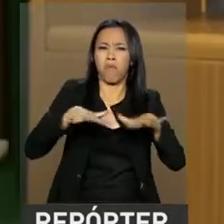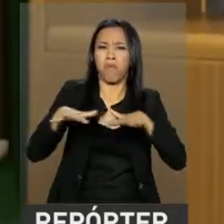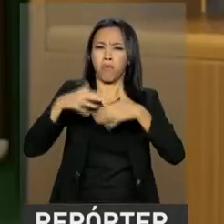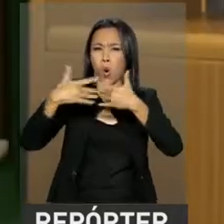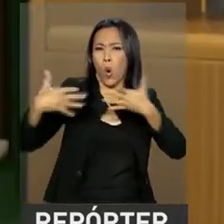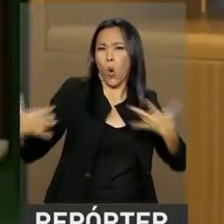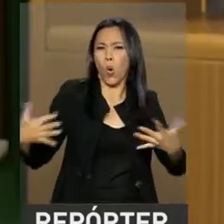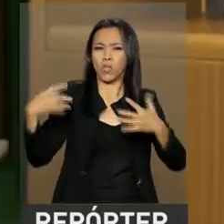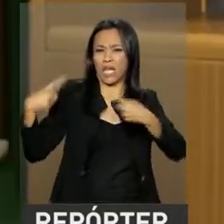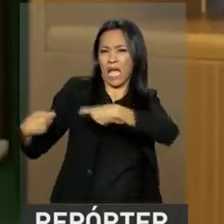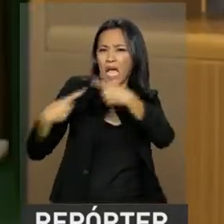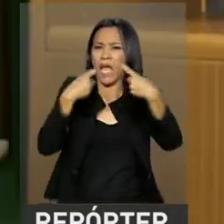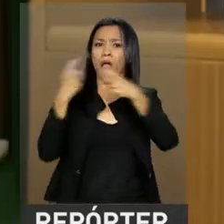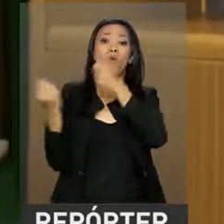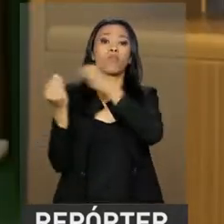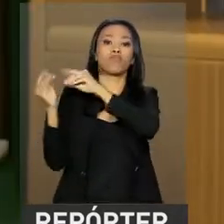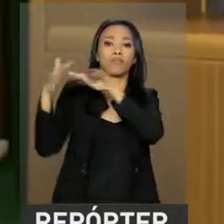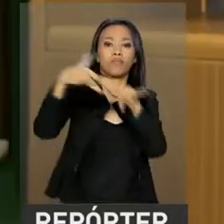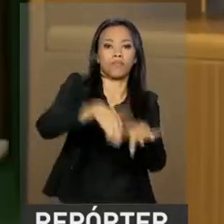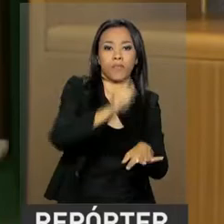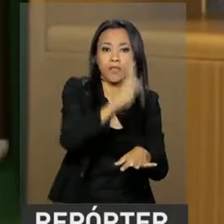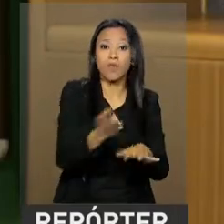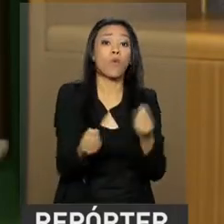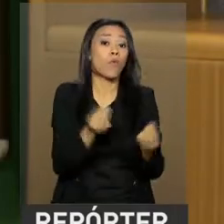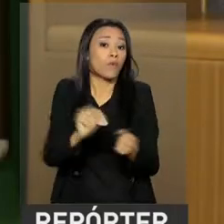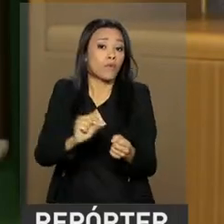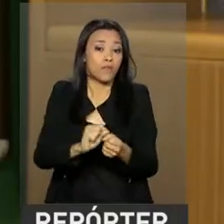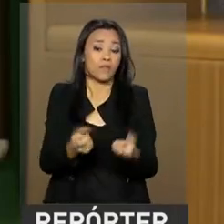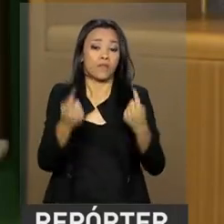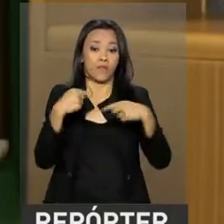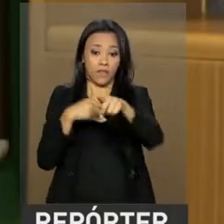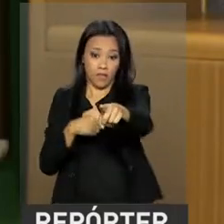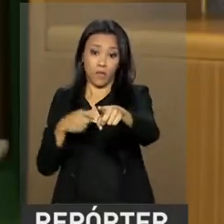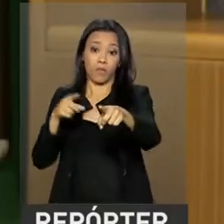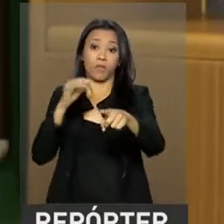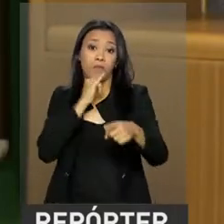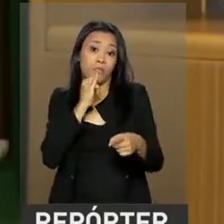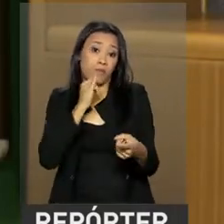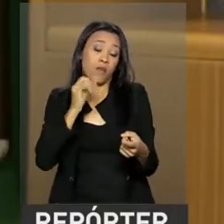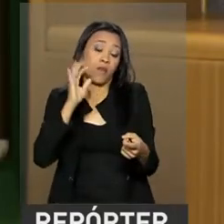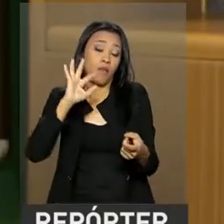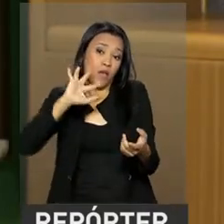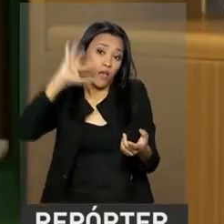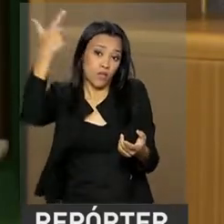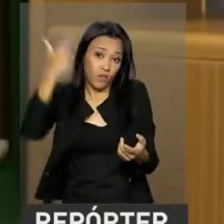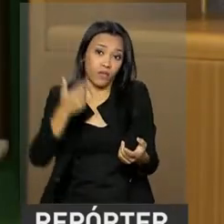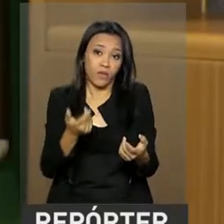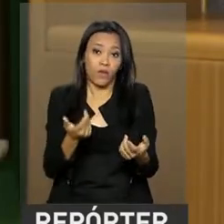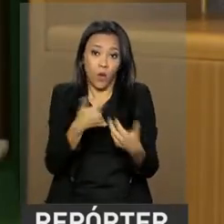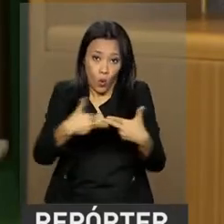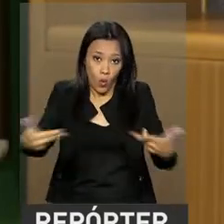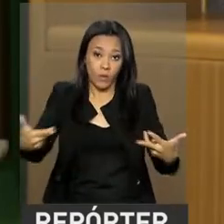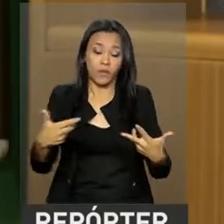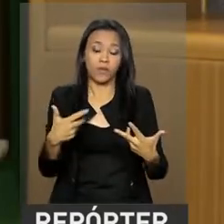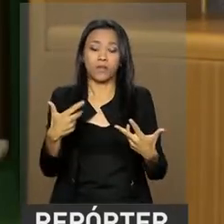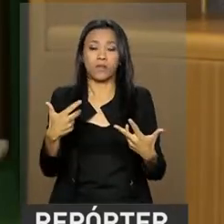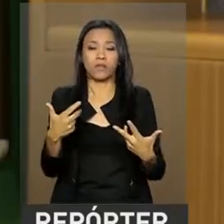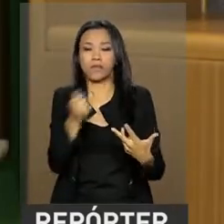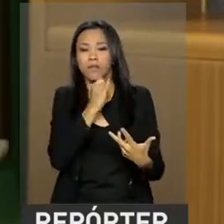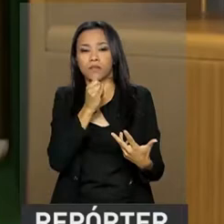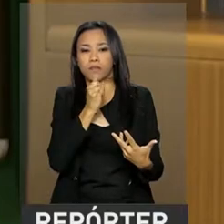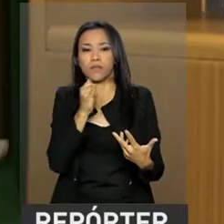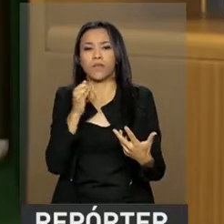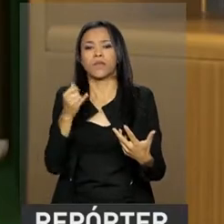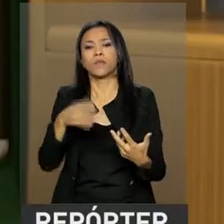que hoje nós entregávamos para soluções de alguns casos pontuais como por exemplo a migração